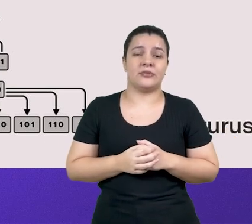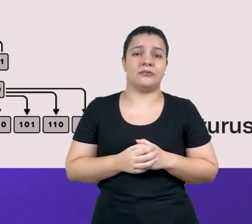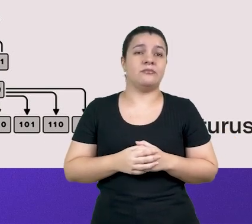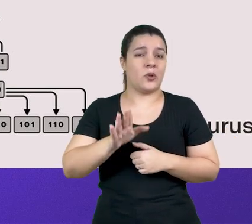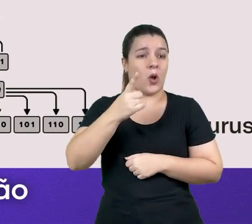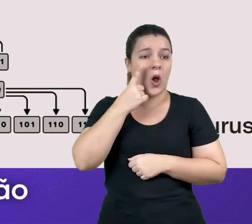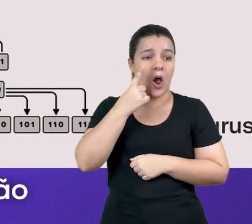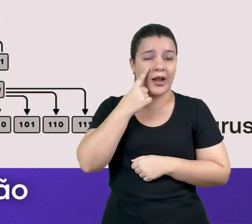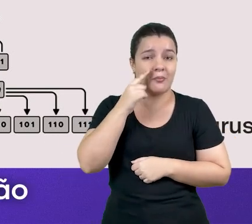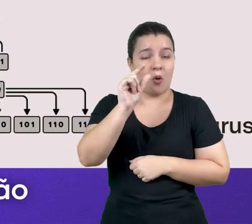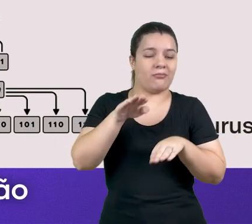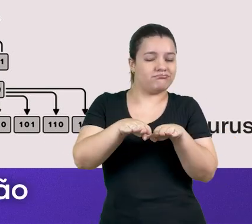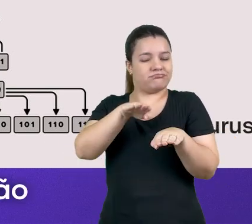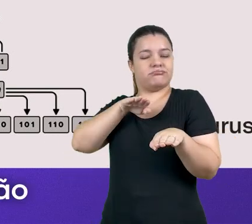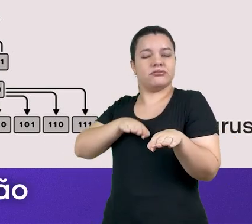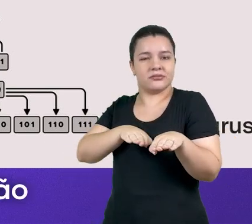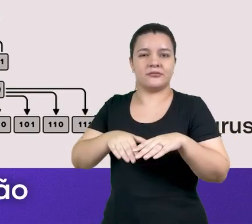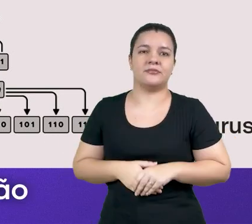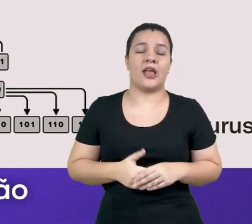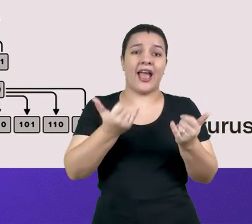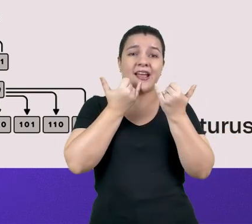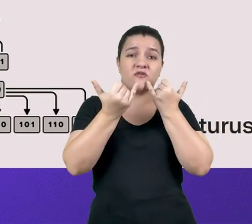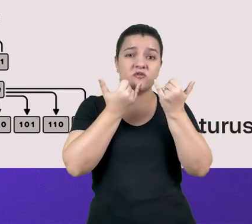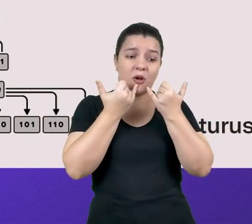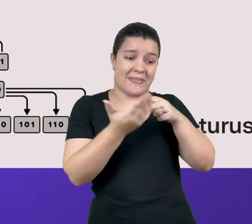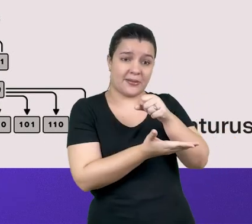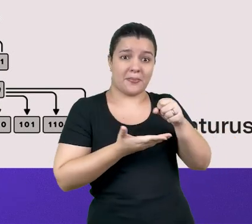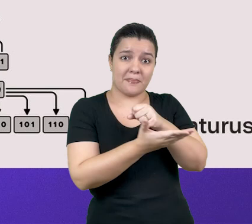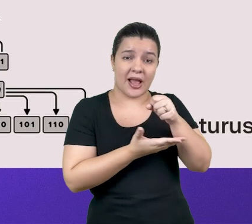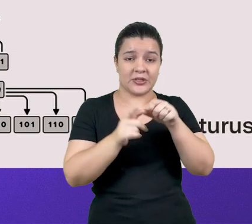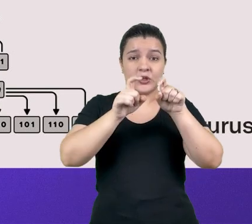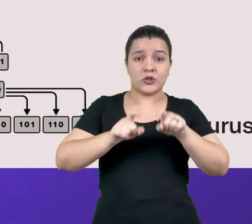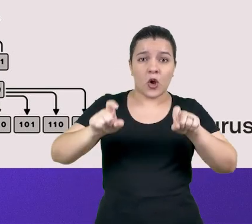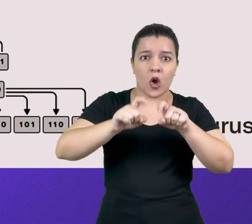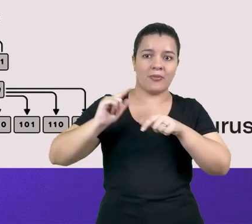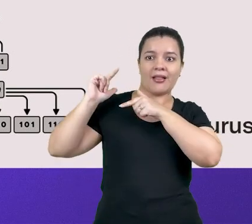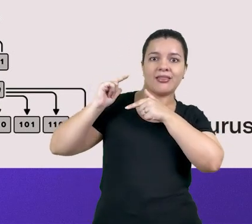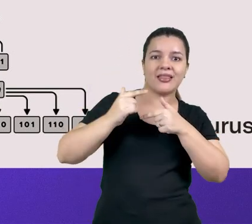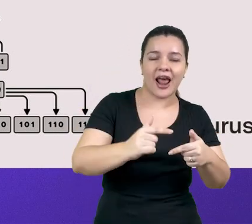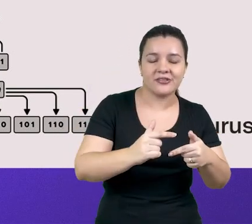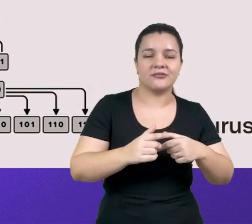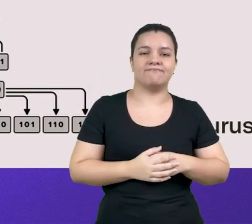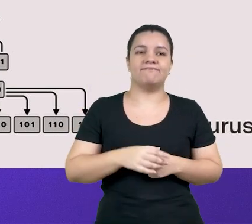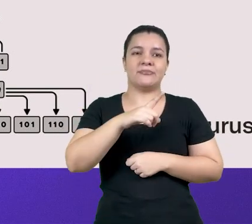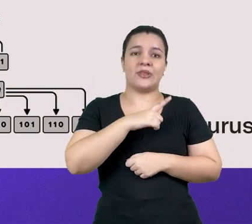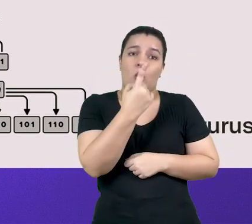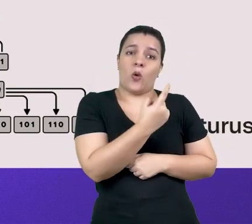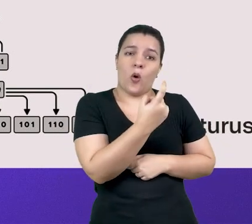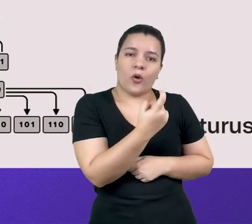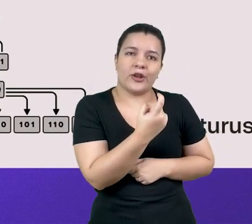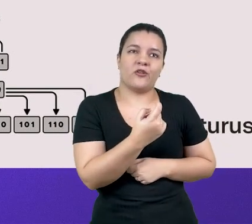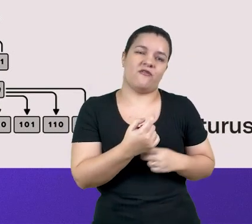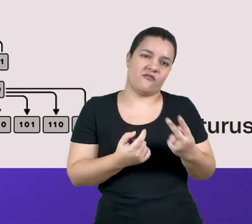do seguinte ponto. Vamos lá, tem que botar um pouquinho. A informação básica nos computadores clássicos podem assumir um único